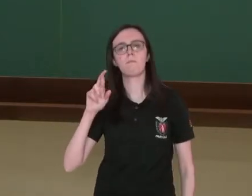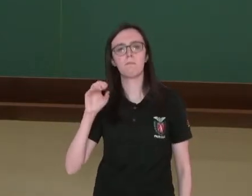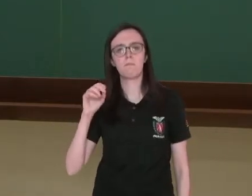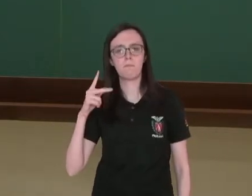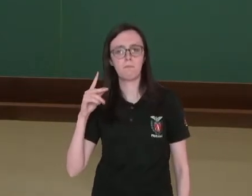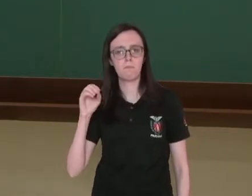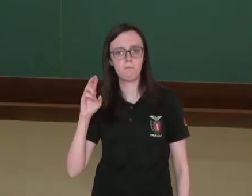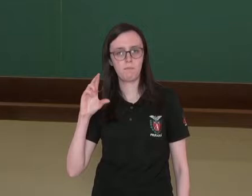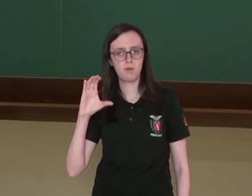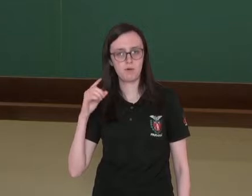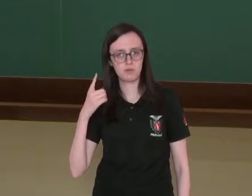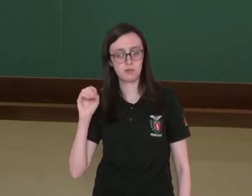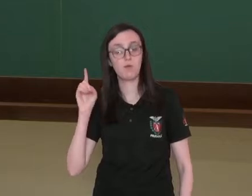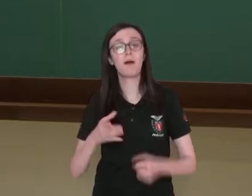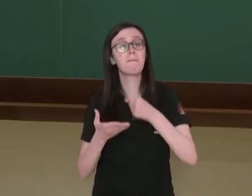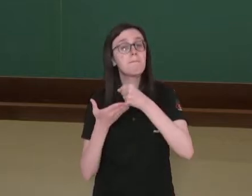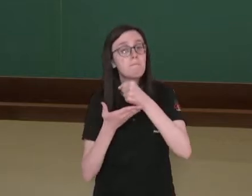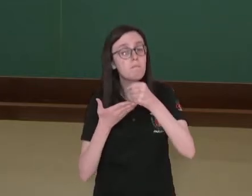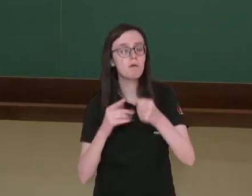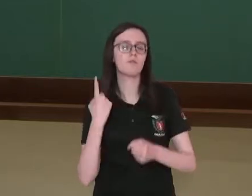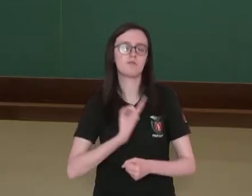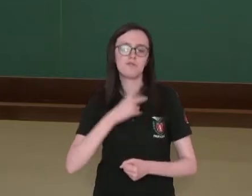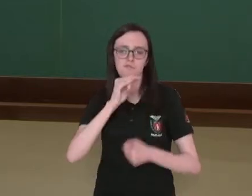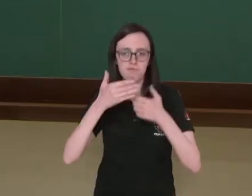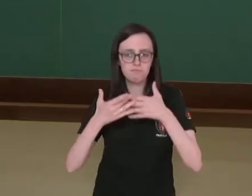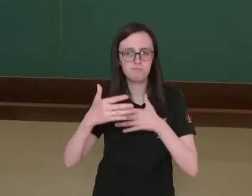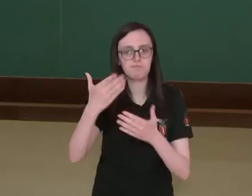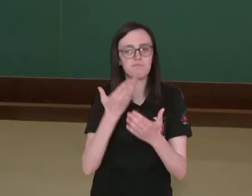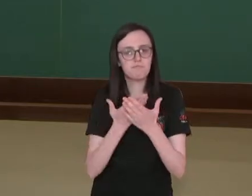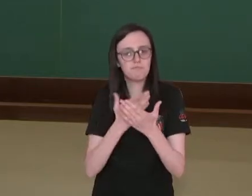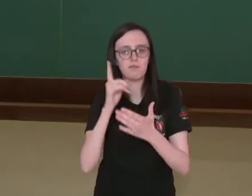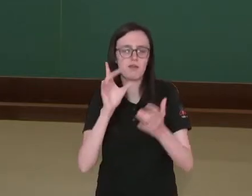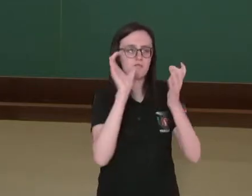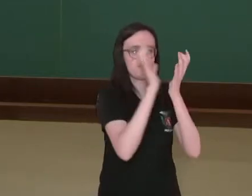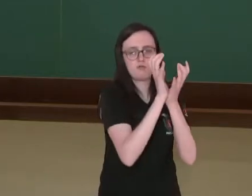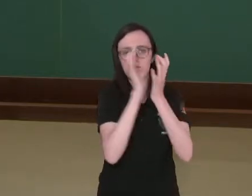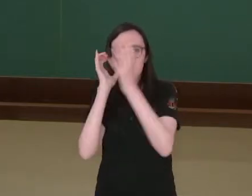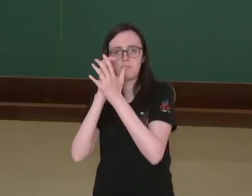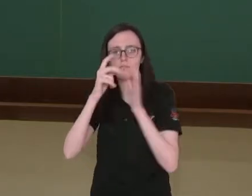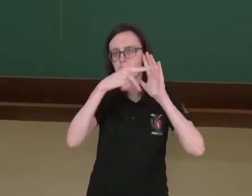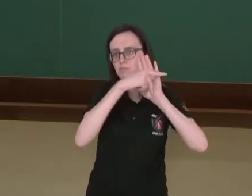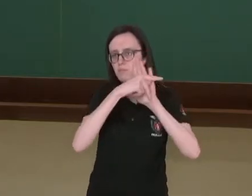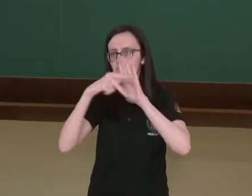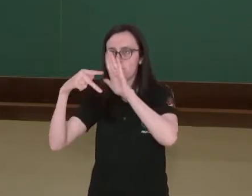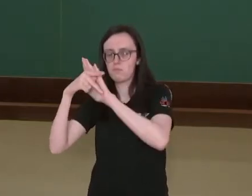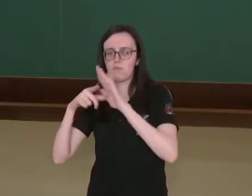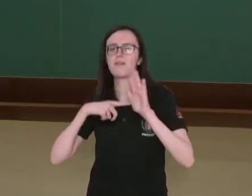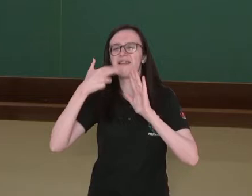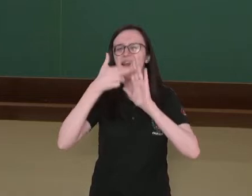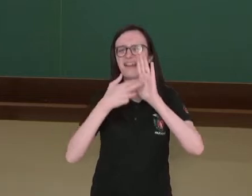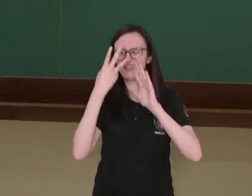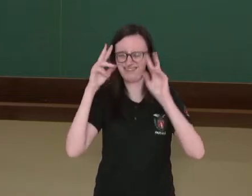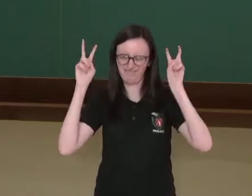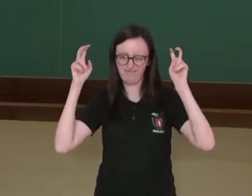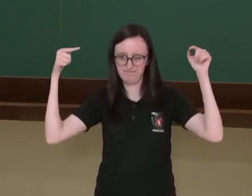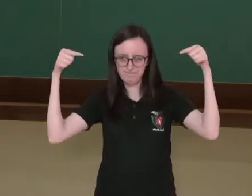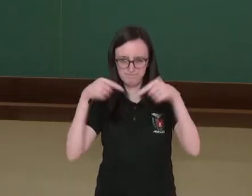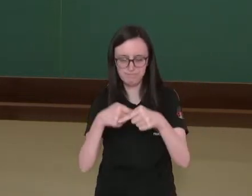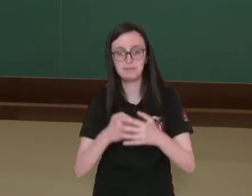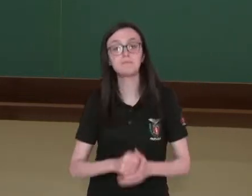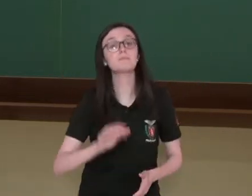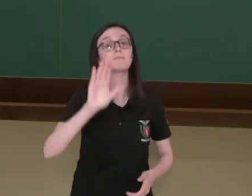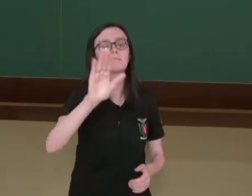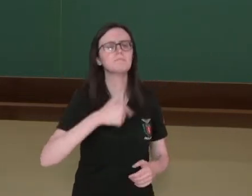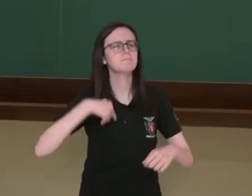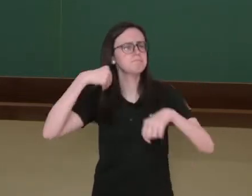princípio básico do que a gente vai trabalhar nas grandezas, no caso das regras de 3. Bem, agora vamos